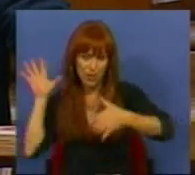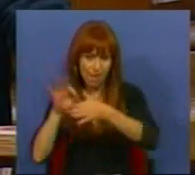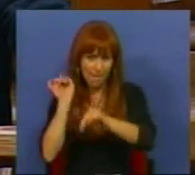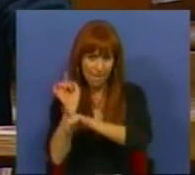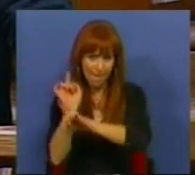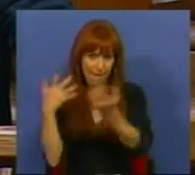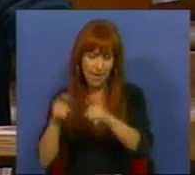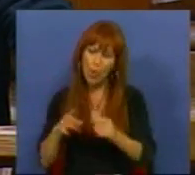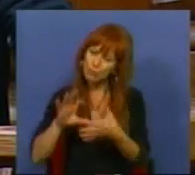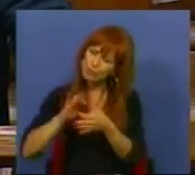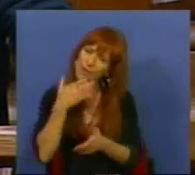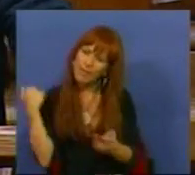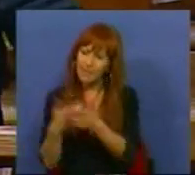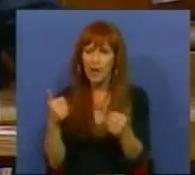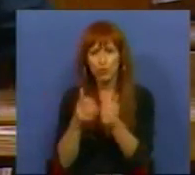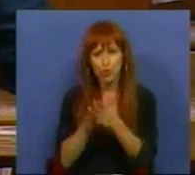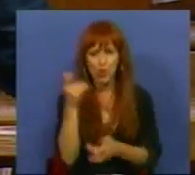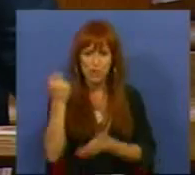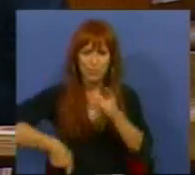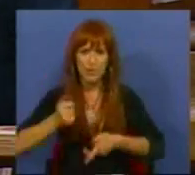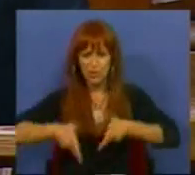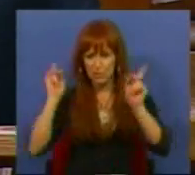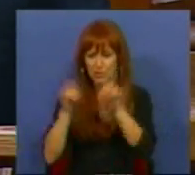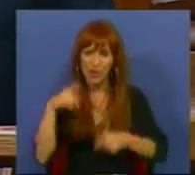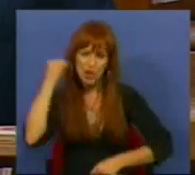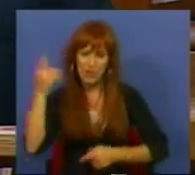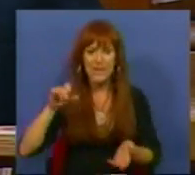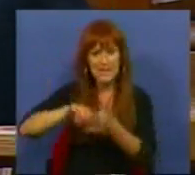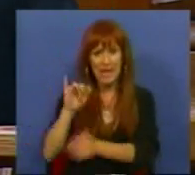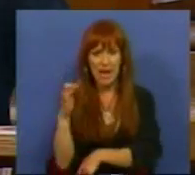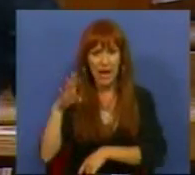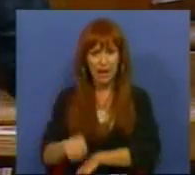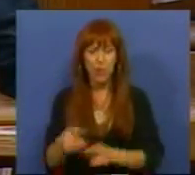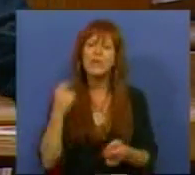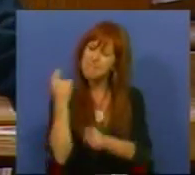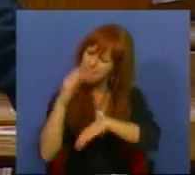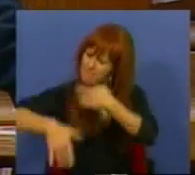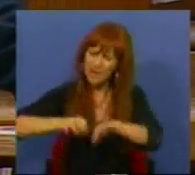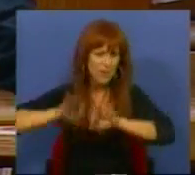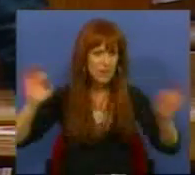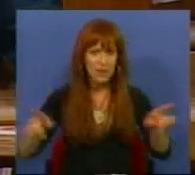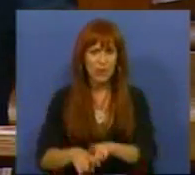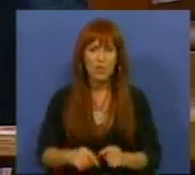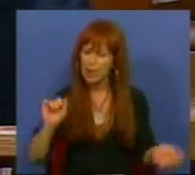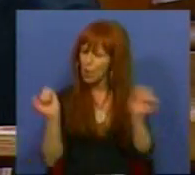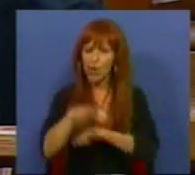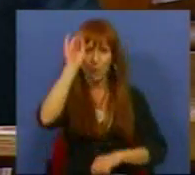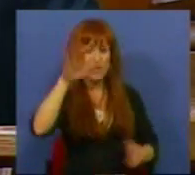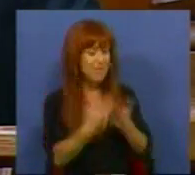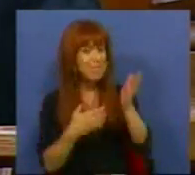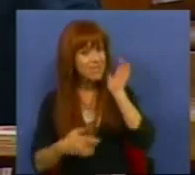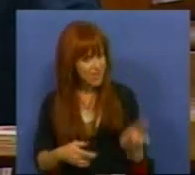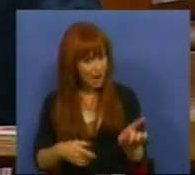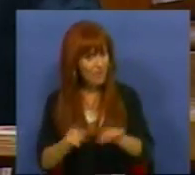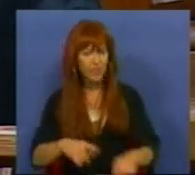respeito à harmonização de todas as taxas liberatórias e especiais em sede de IRS, manteve, contra a recomendação